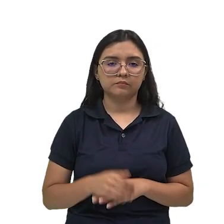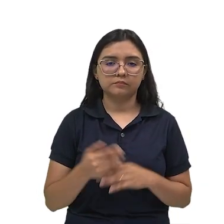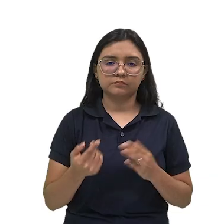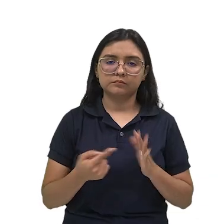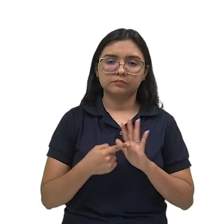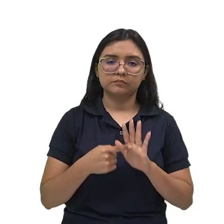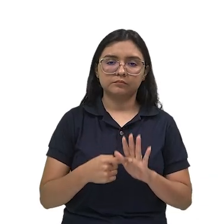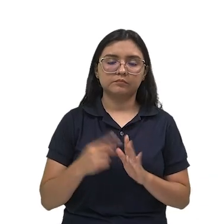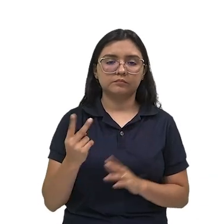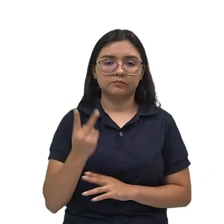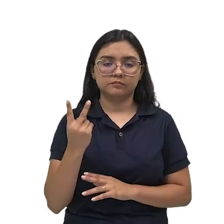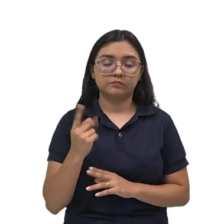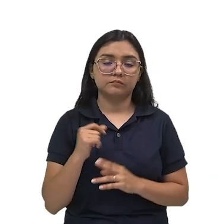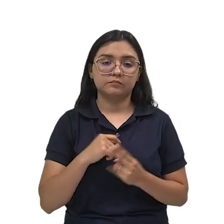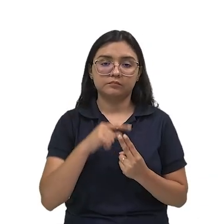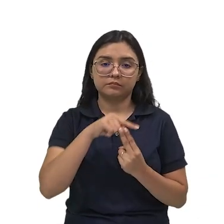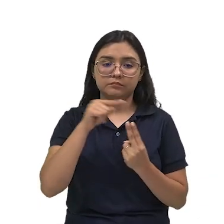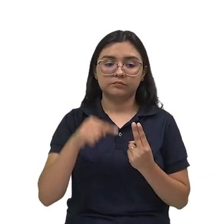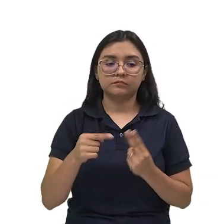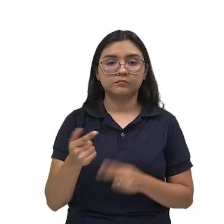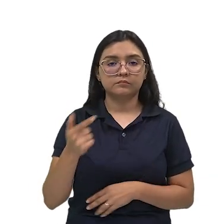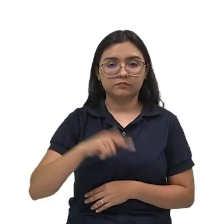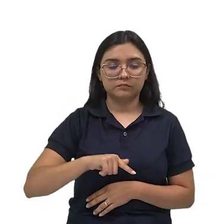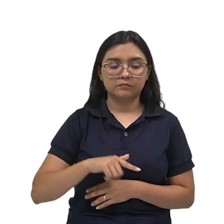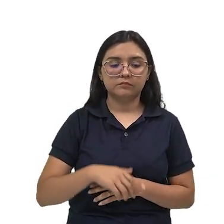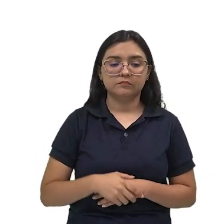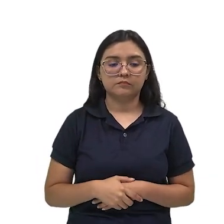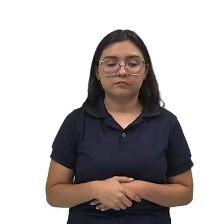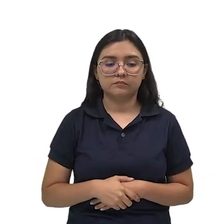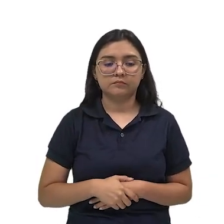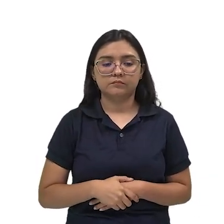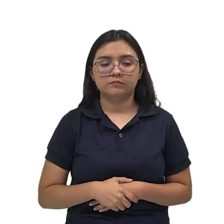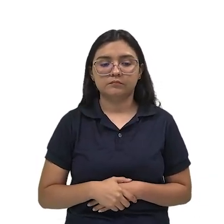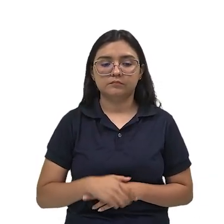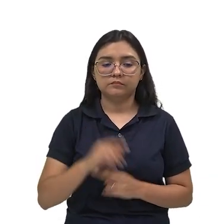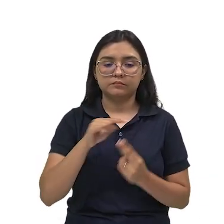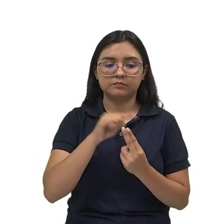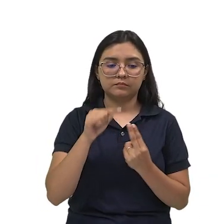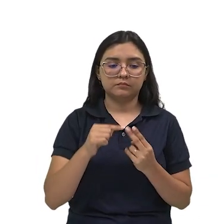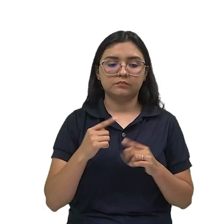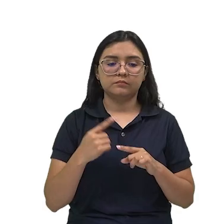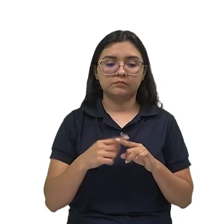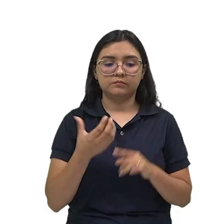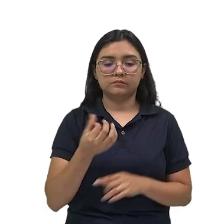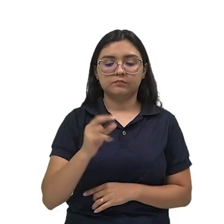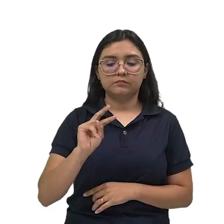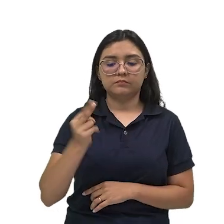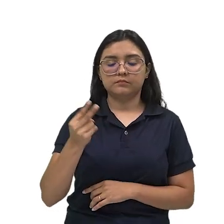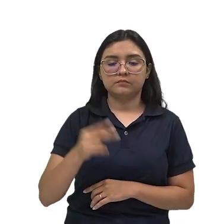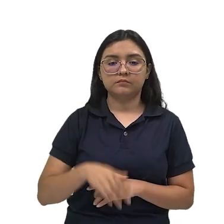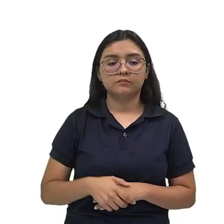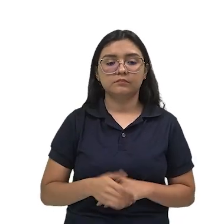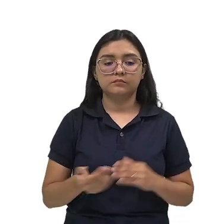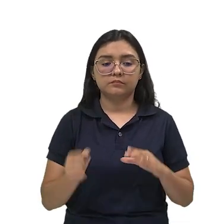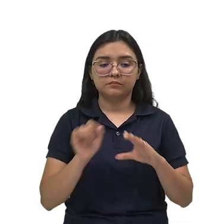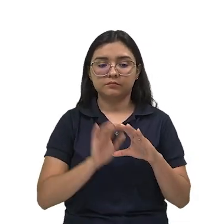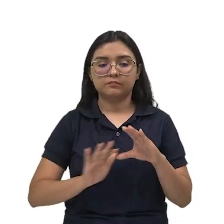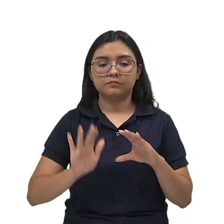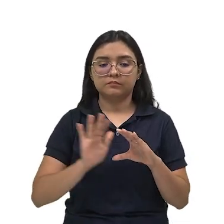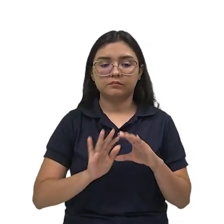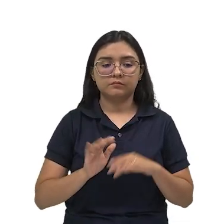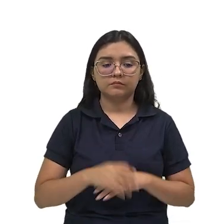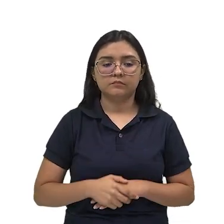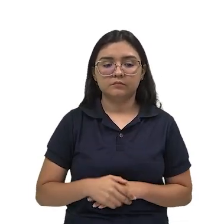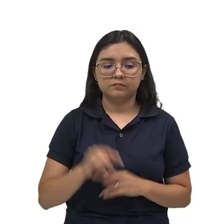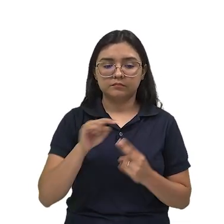Então, ele vai ser repetido, né? Ó, π vezes 6 ao quadrado. Então, a minha área vai ficar,